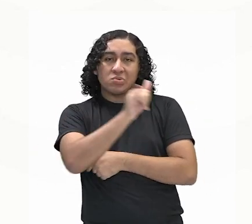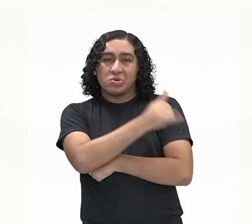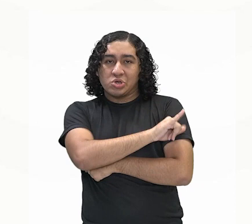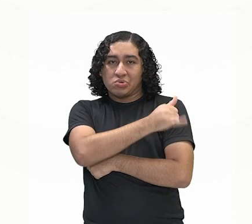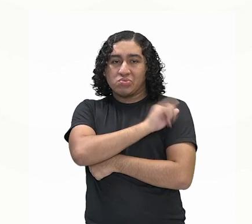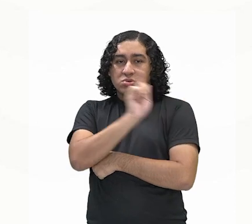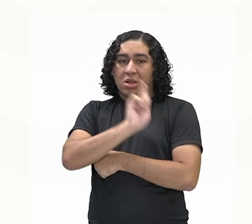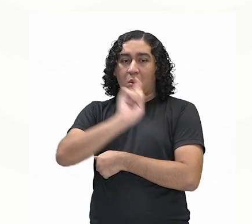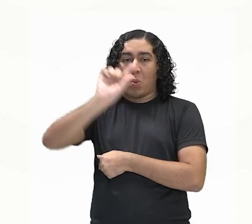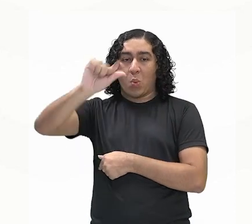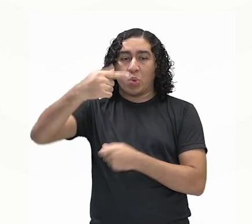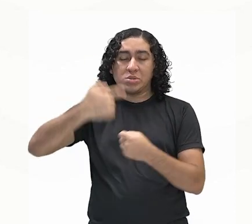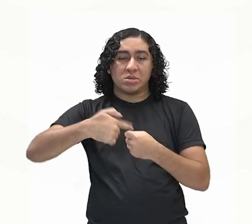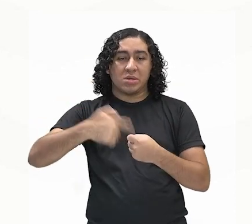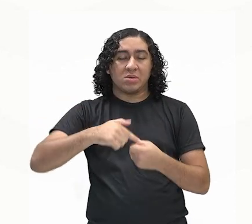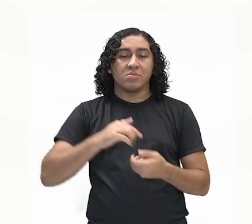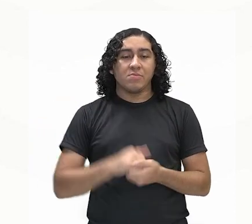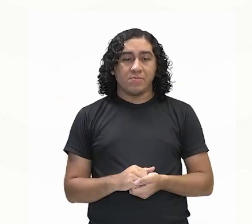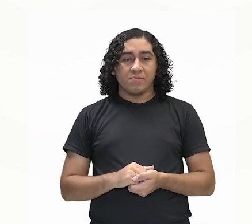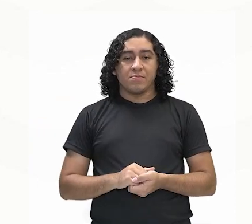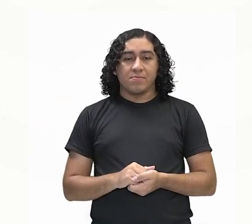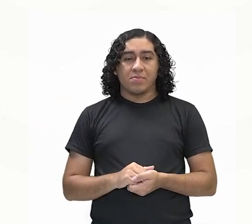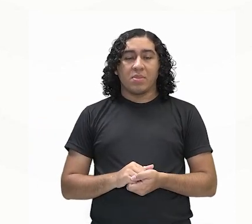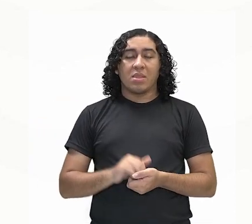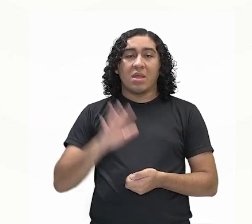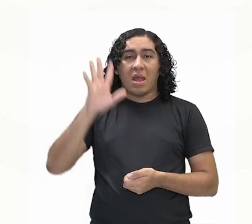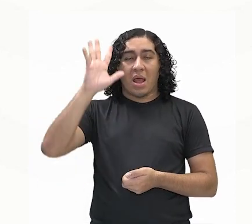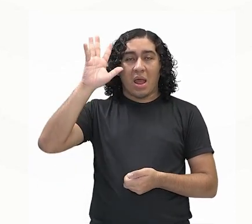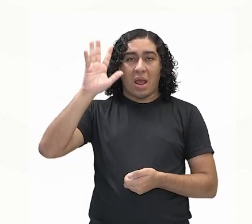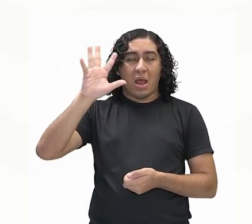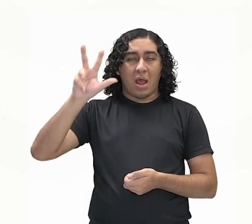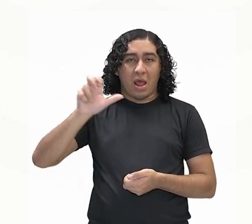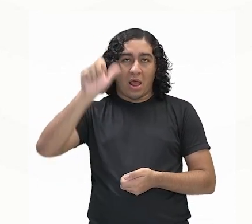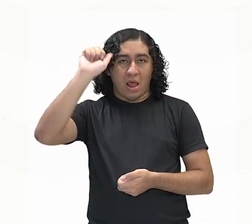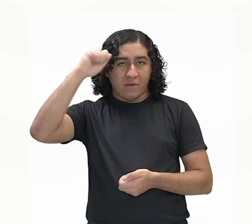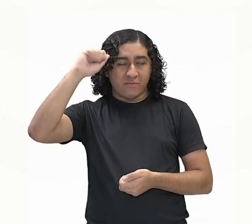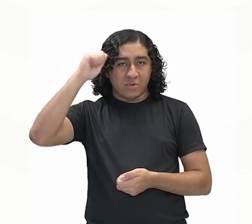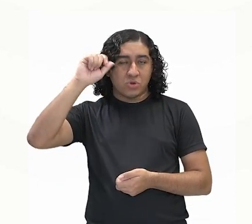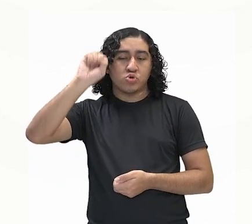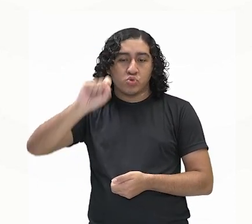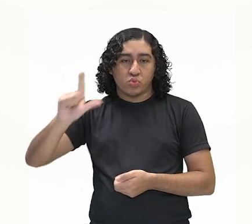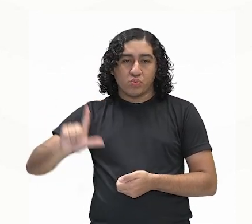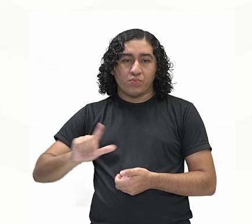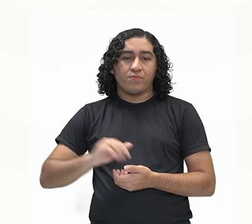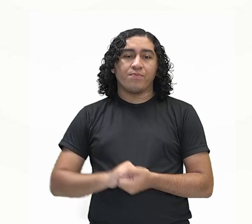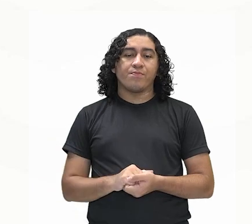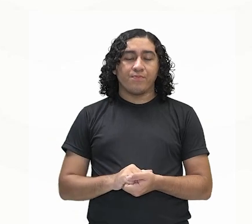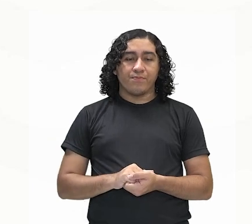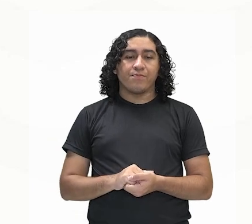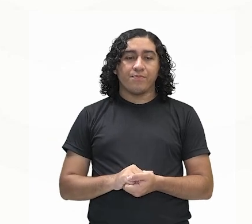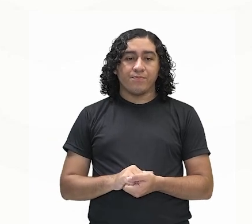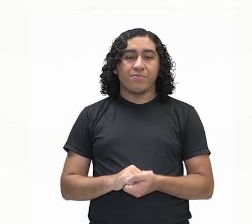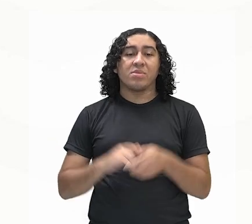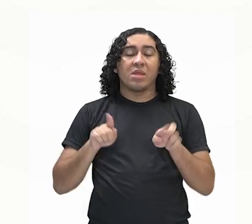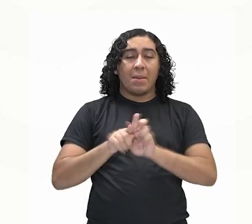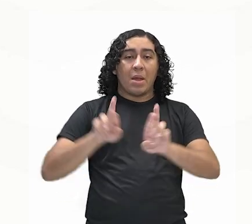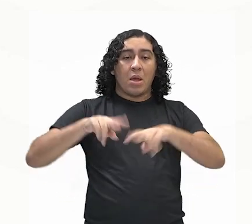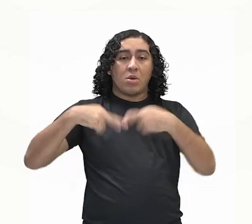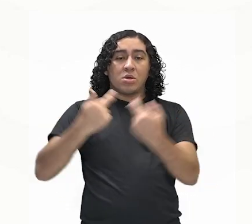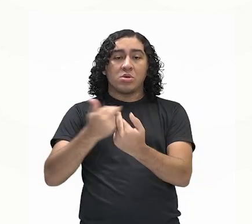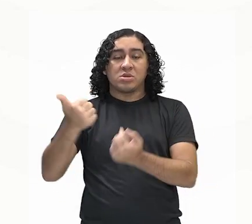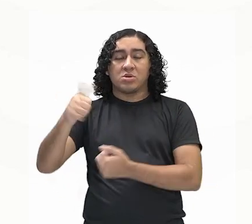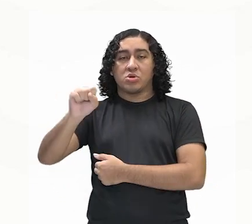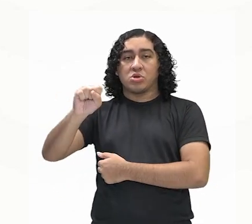Reuniu 189 países, tá bom? E centenas de organizações não governamentais, além, é claro, também